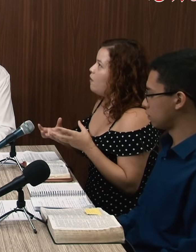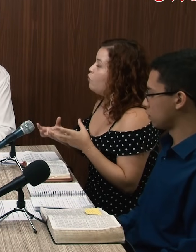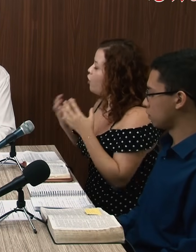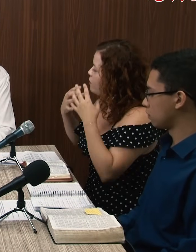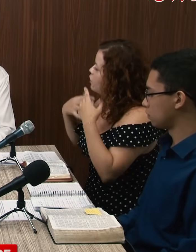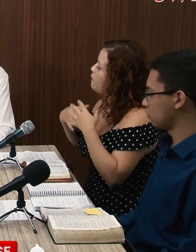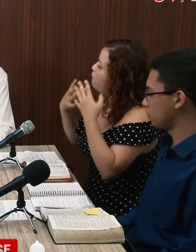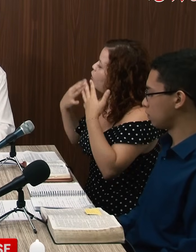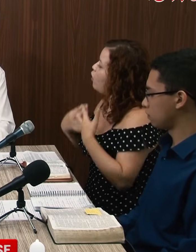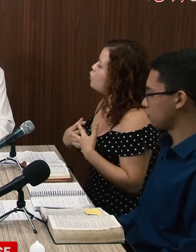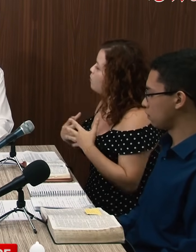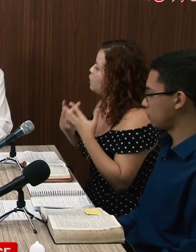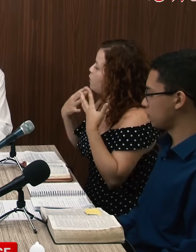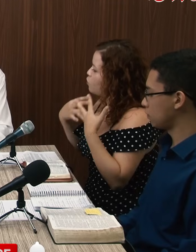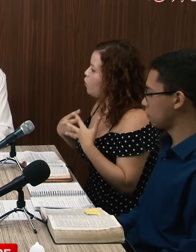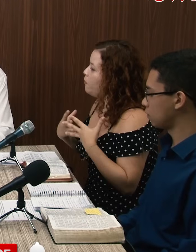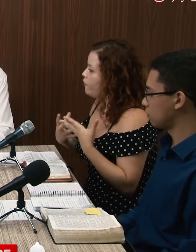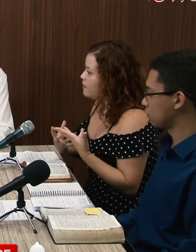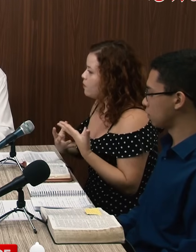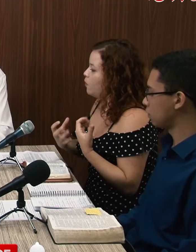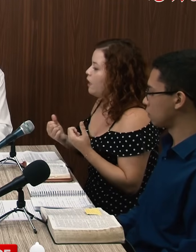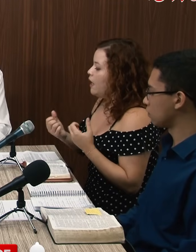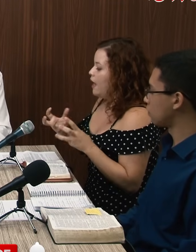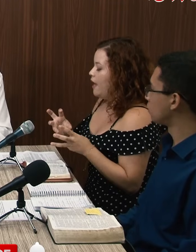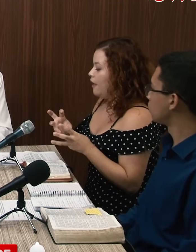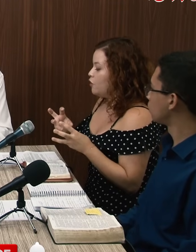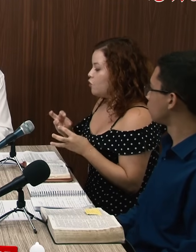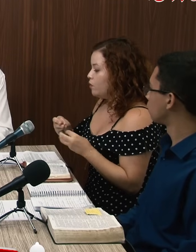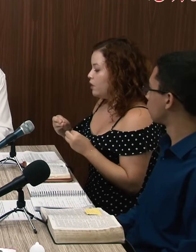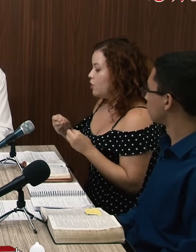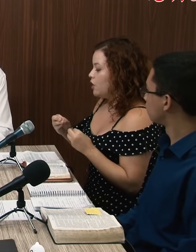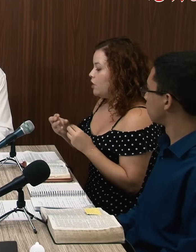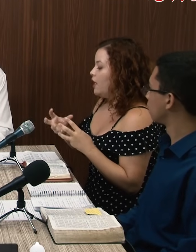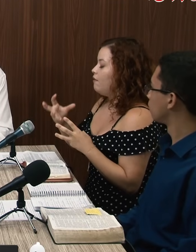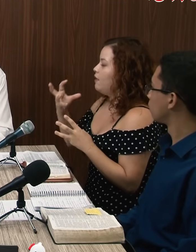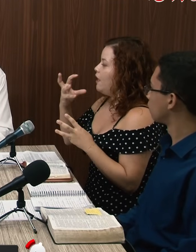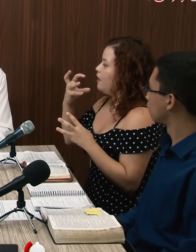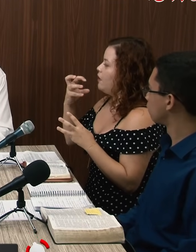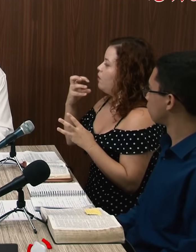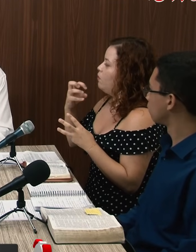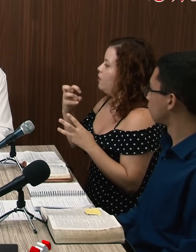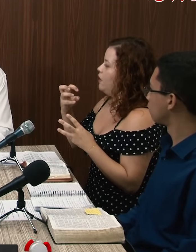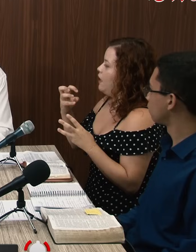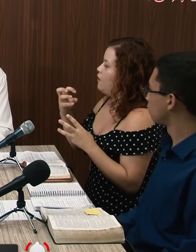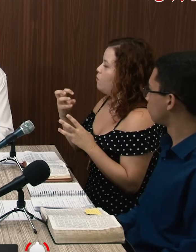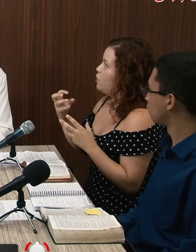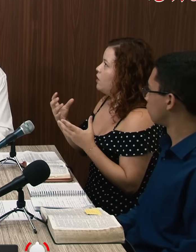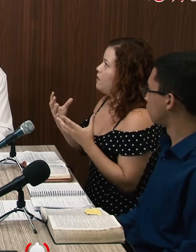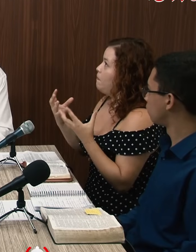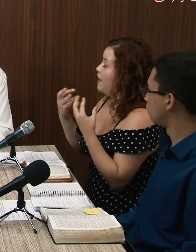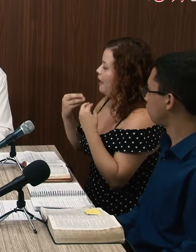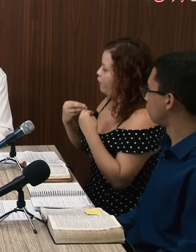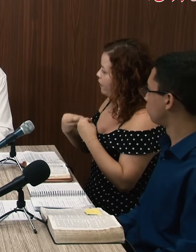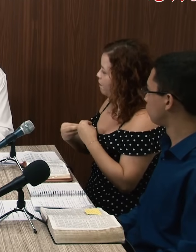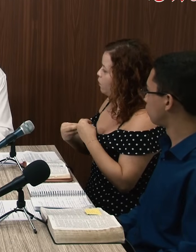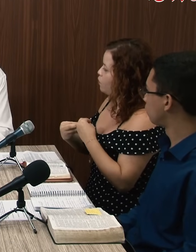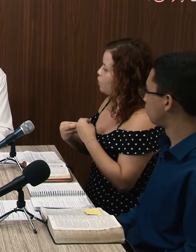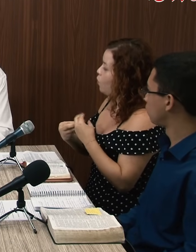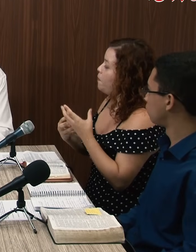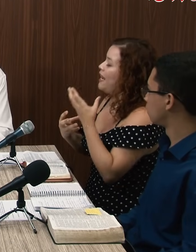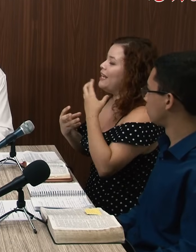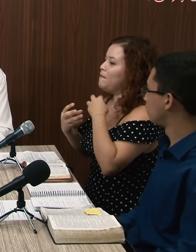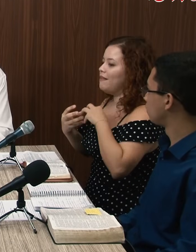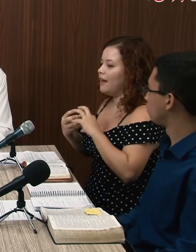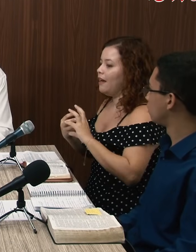bem ao nosso sistema imunológico mesmo, nosso corpo físico. Ela ajuda a gente a reter aquilo que é substância benéfica para o